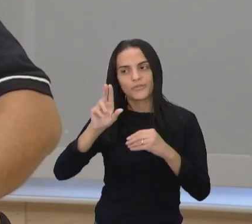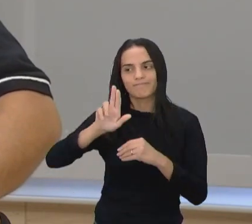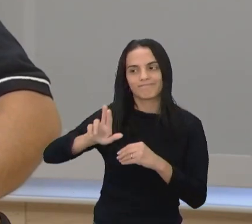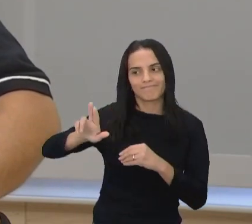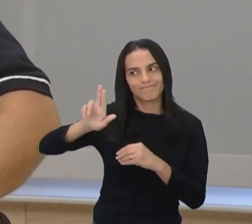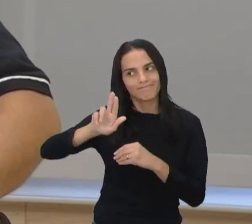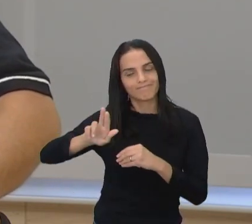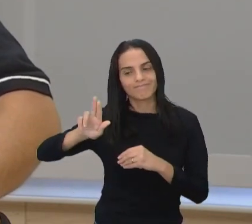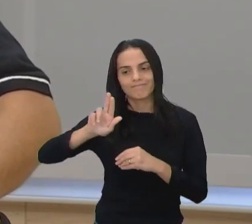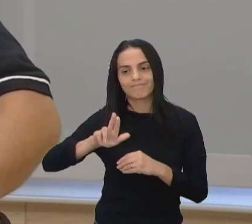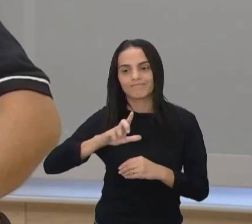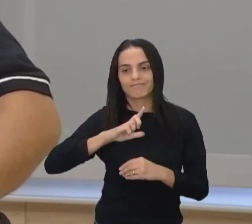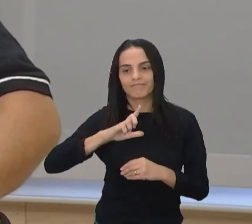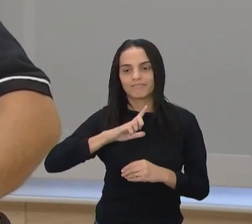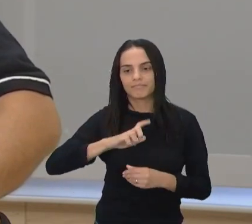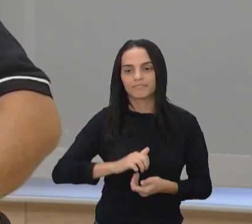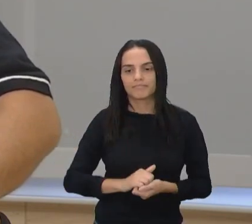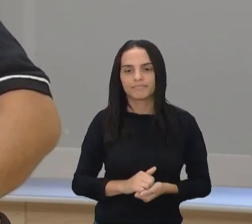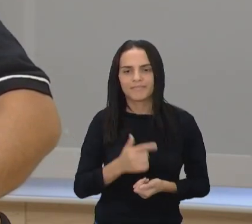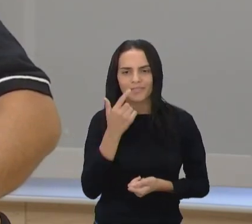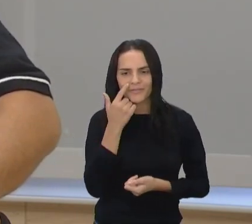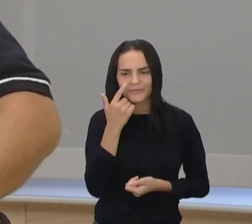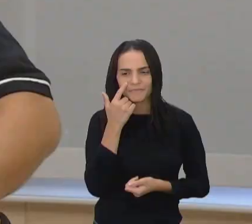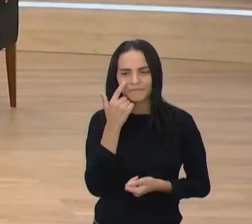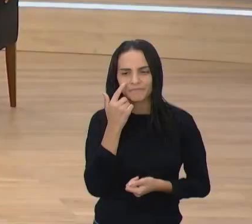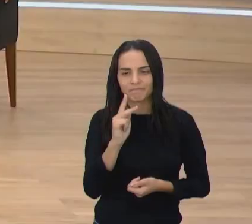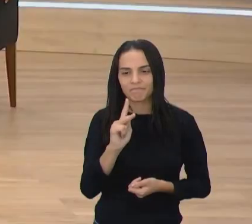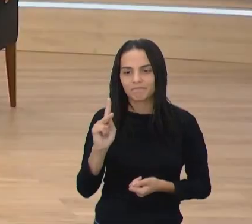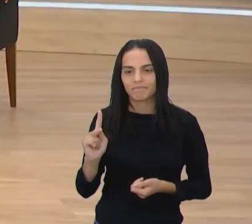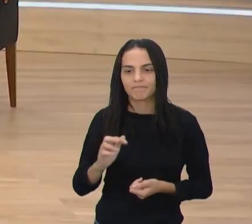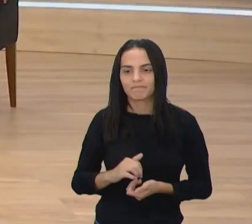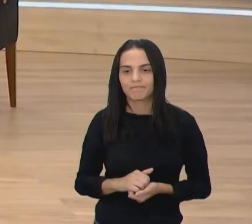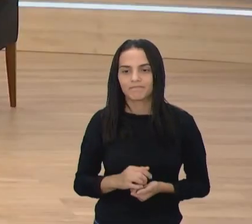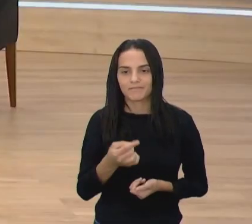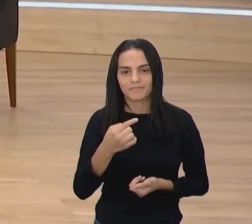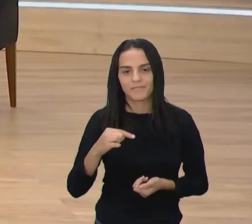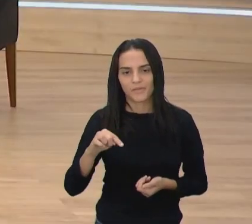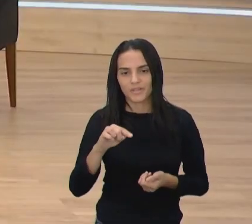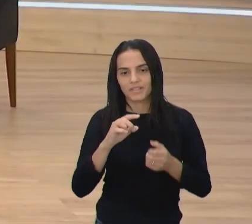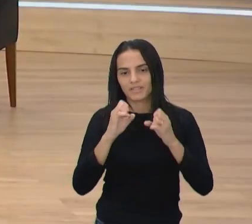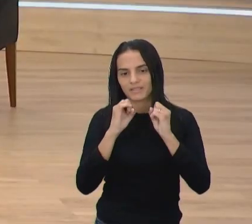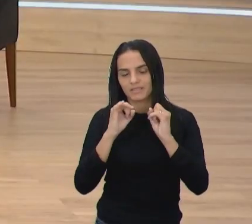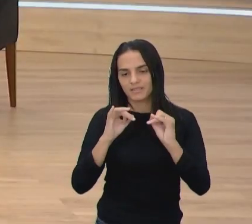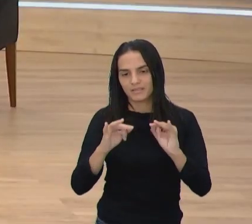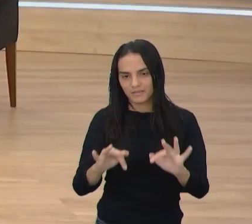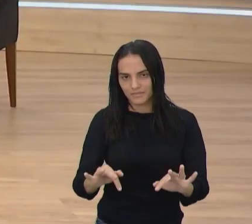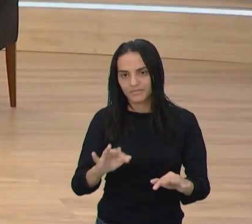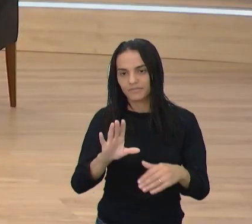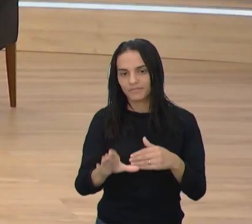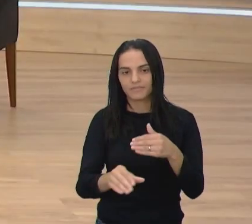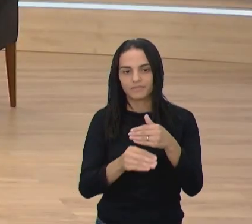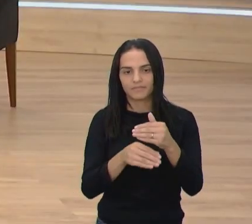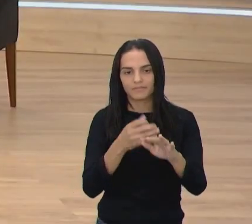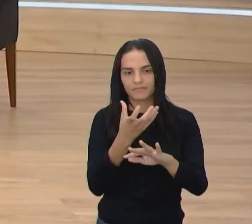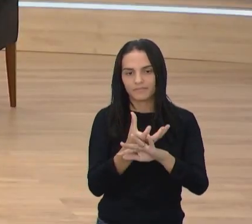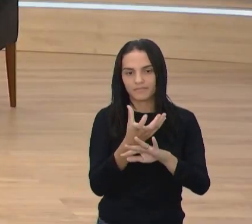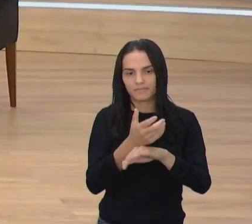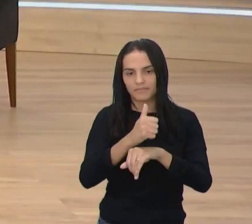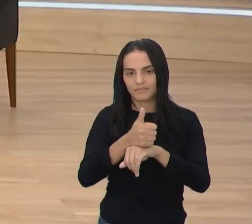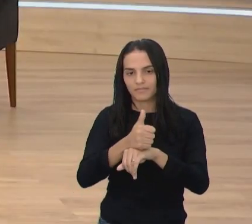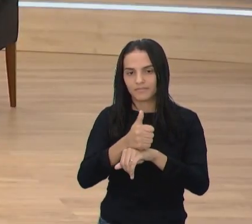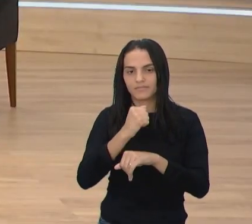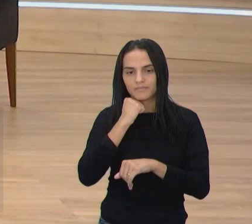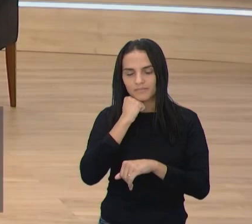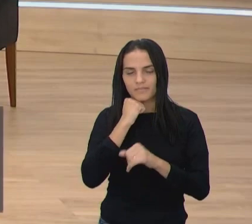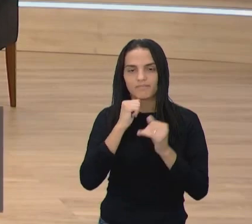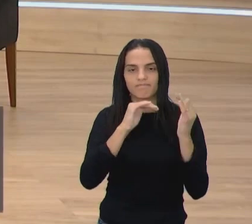né? Vamos dar uma olhada, professora, já que nós estamos abordando um componente da área de ciência da